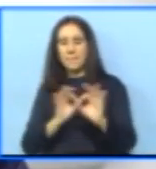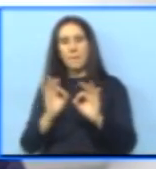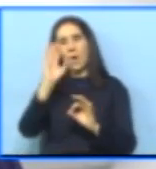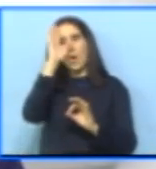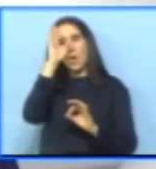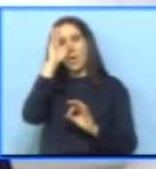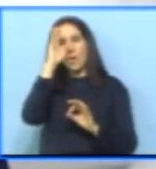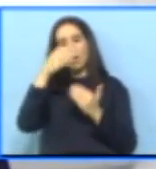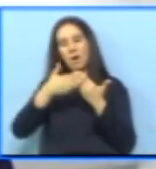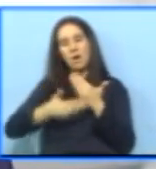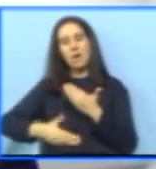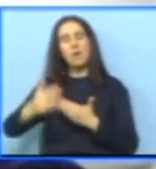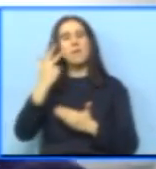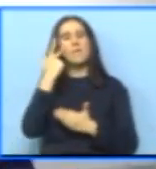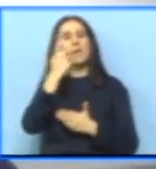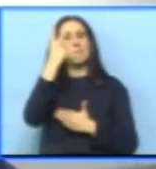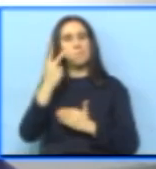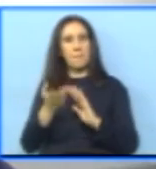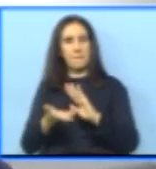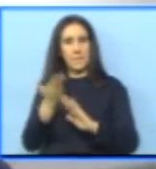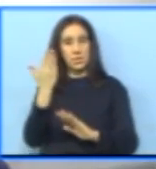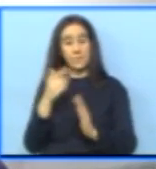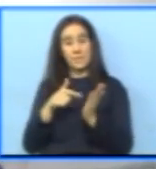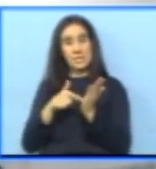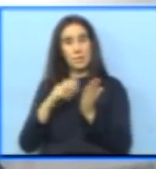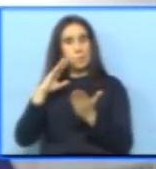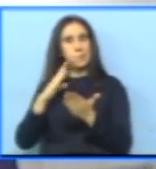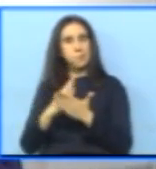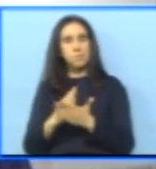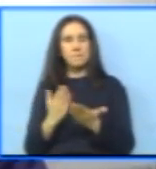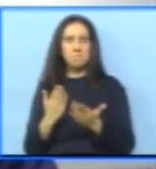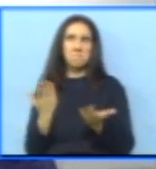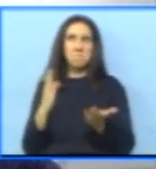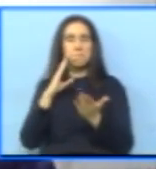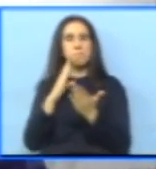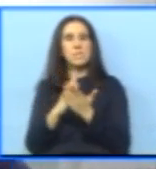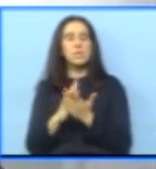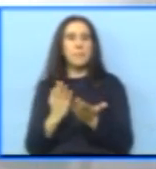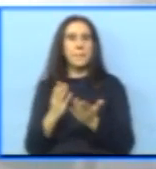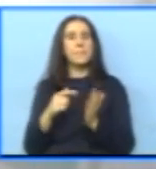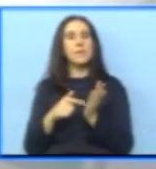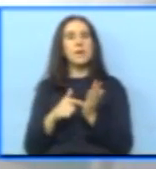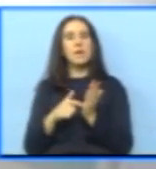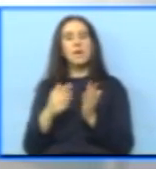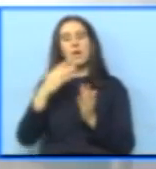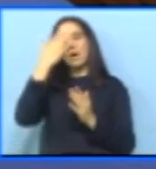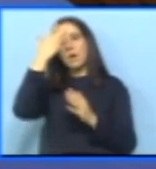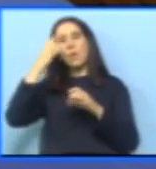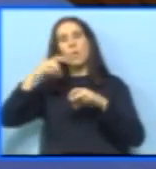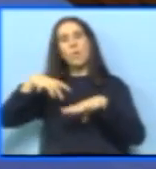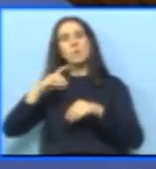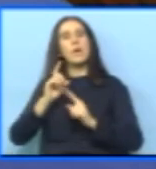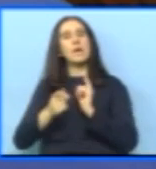uma vida mais plena. E termina isto é, tira uma conclusão deste